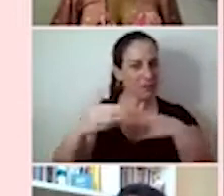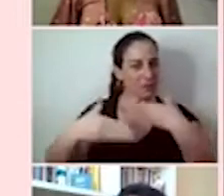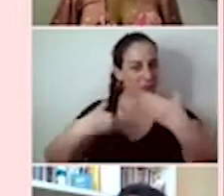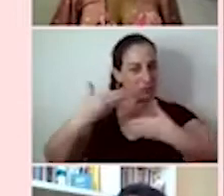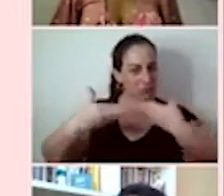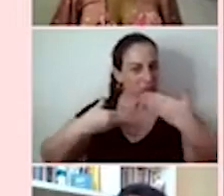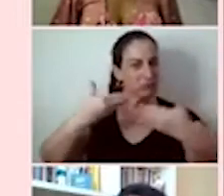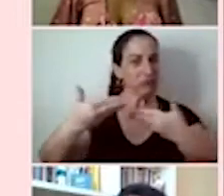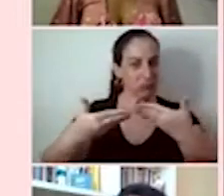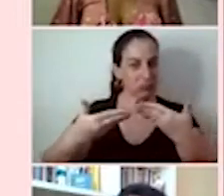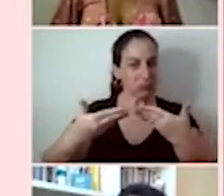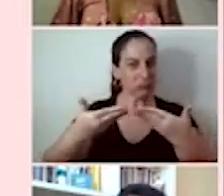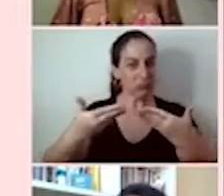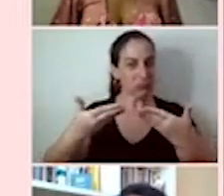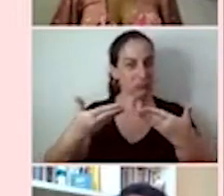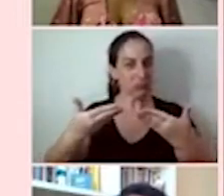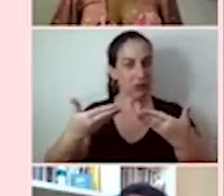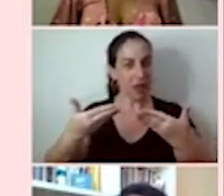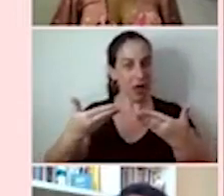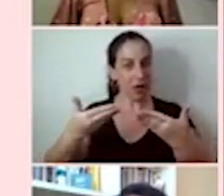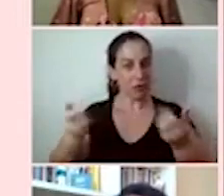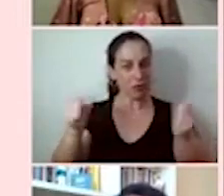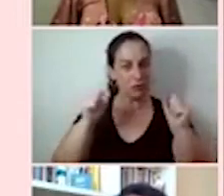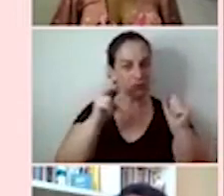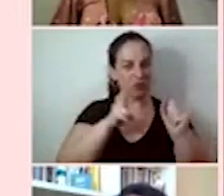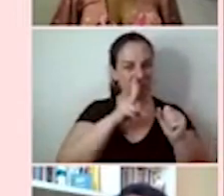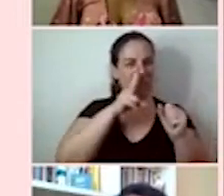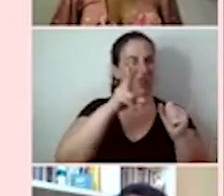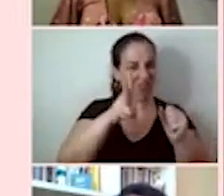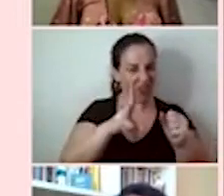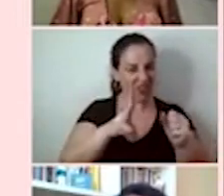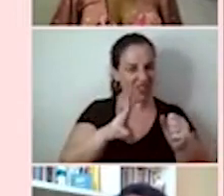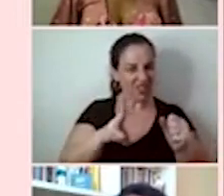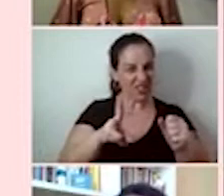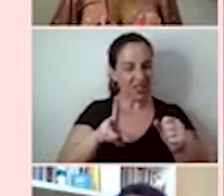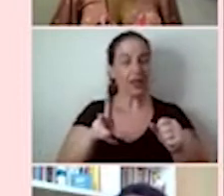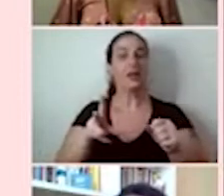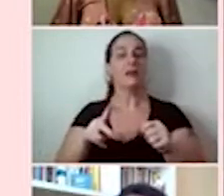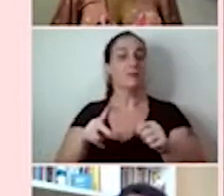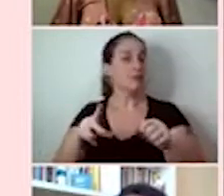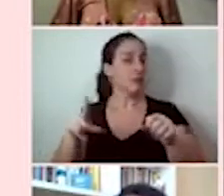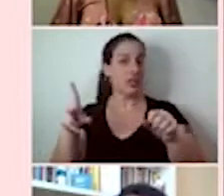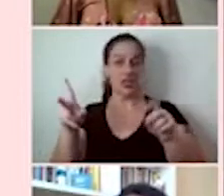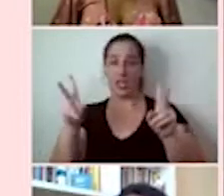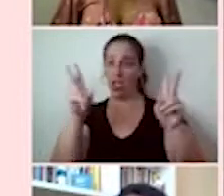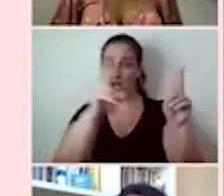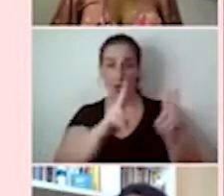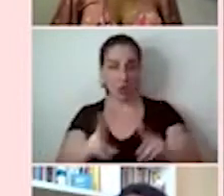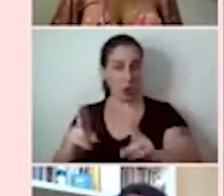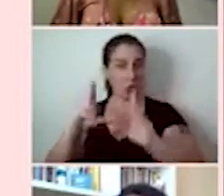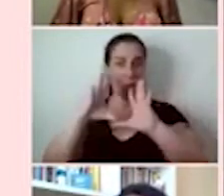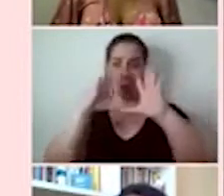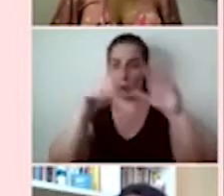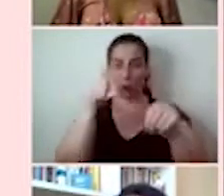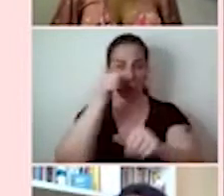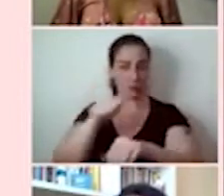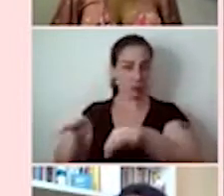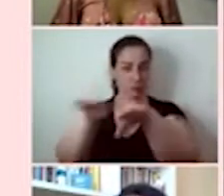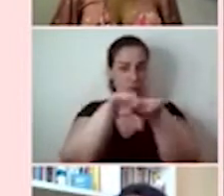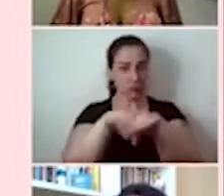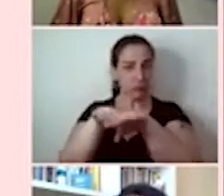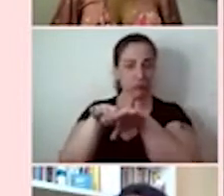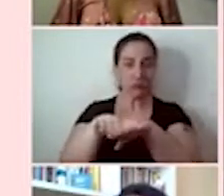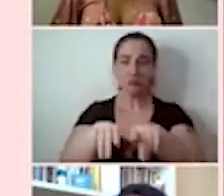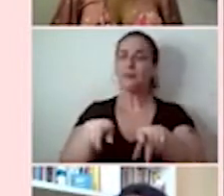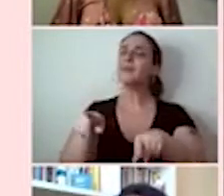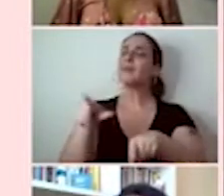de desenvolvimento, de empoderamento, e a mesma fala para todas elas. E também tem algumas